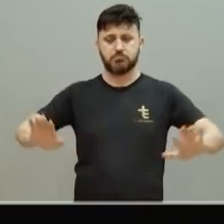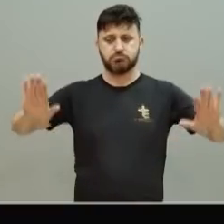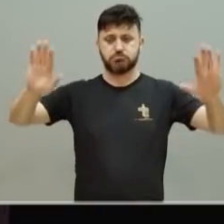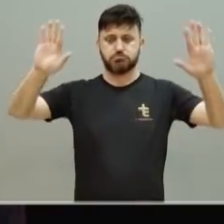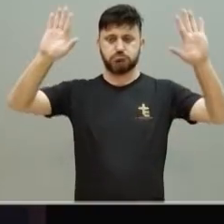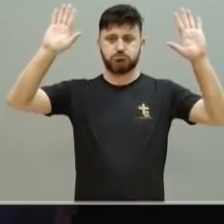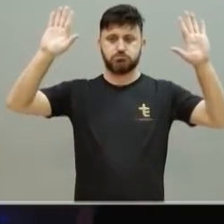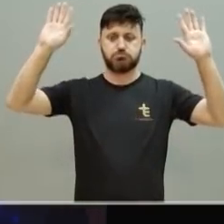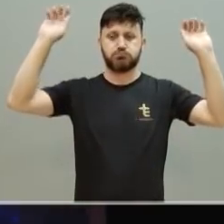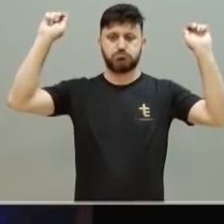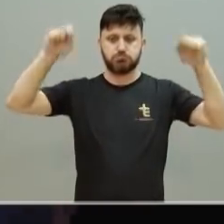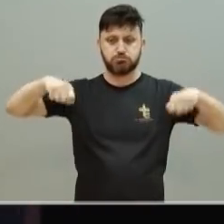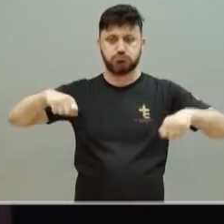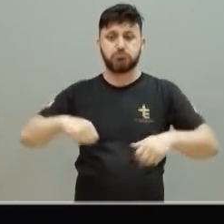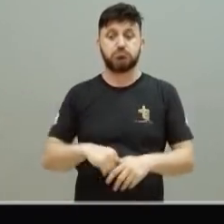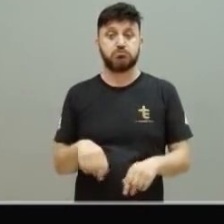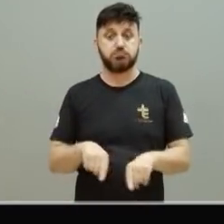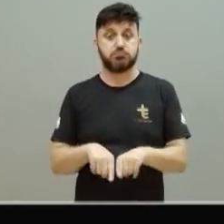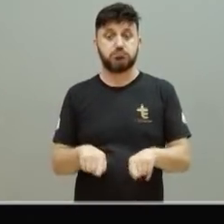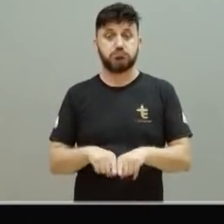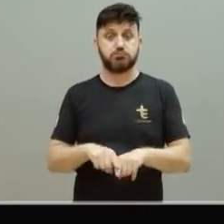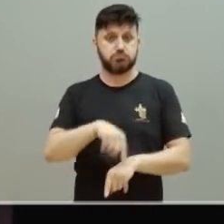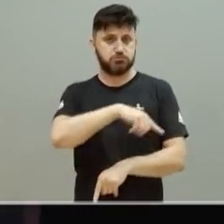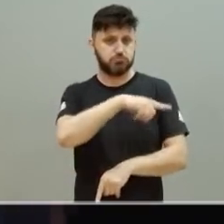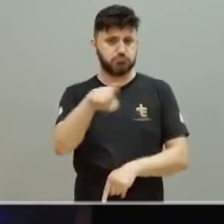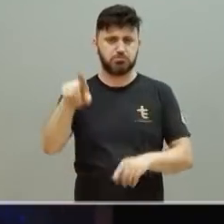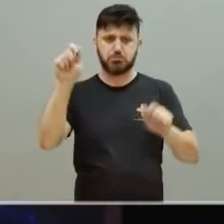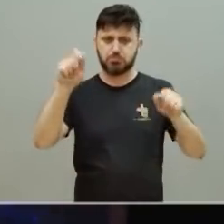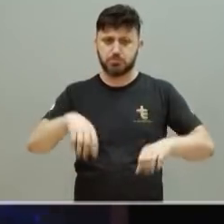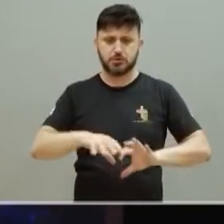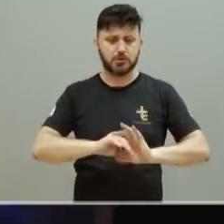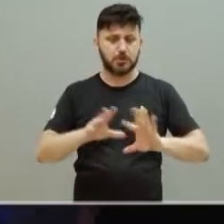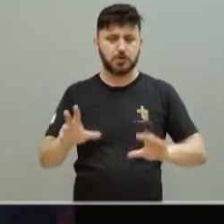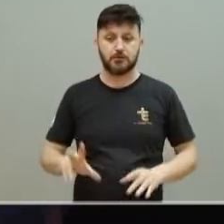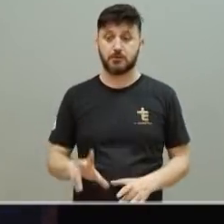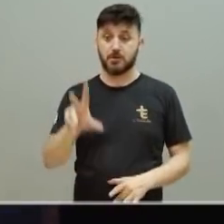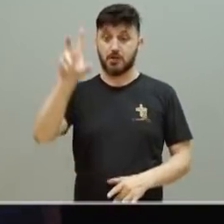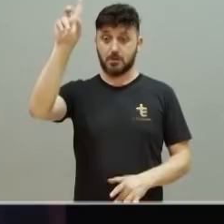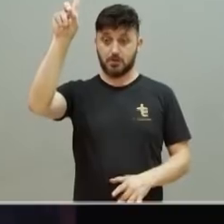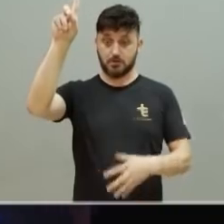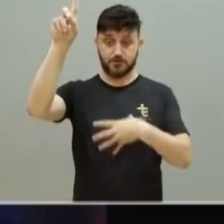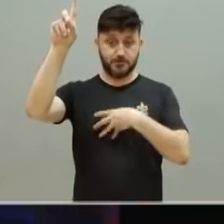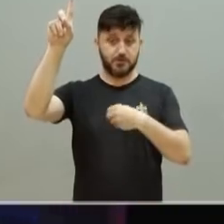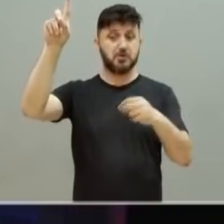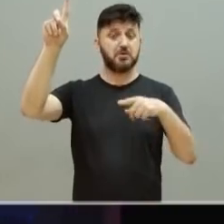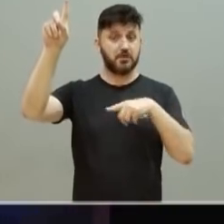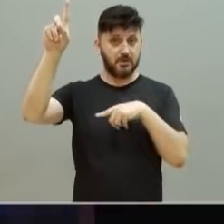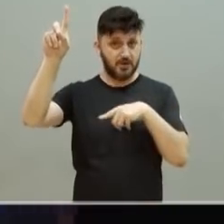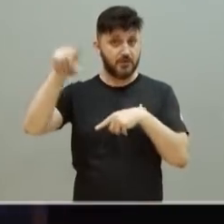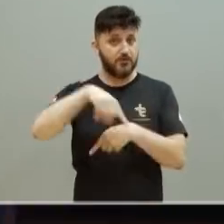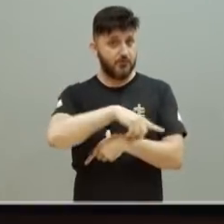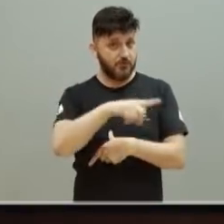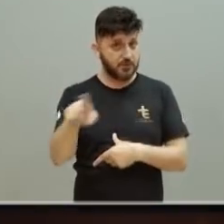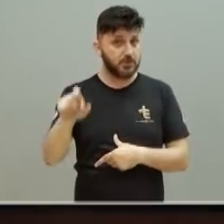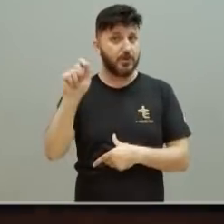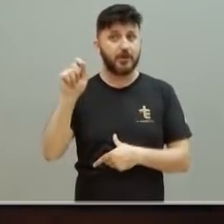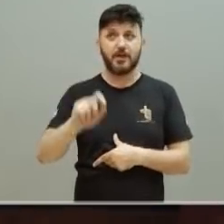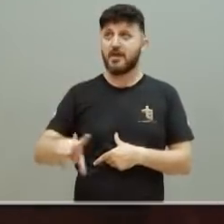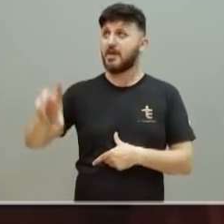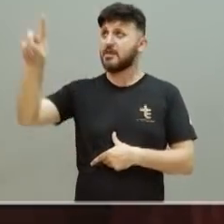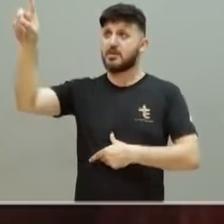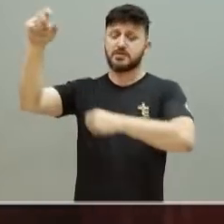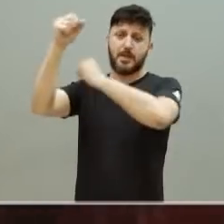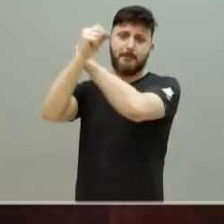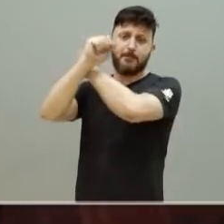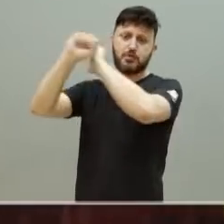você puder. Na liberdade de filho, de filha que você é deste Deus. O Deus do impossível. Você